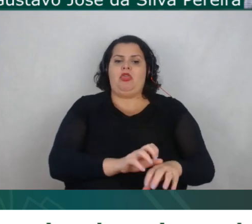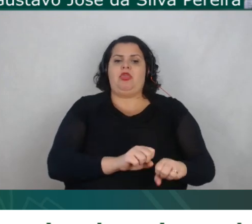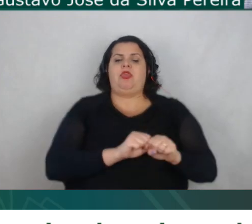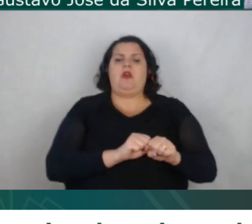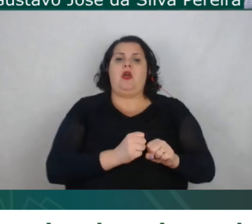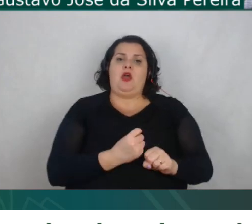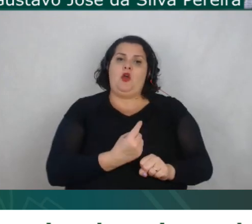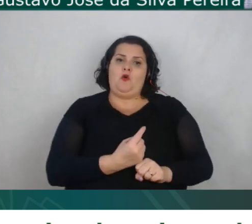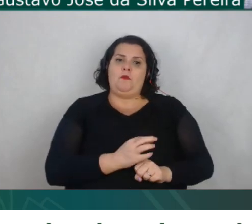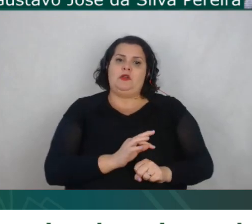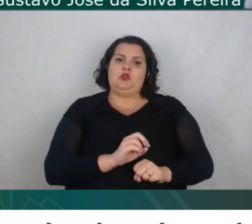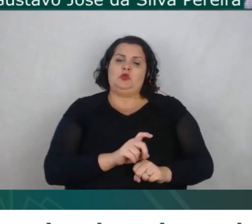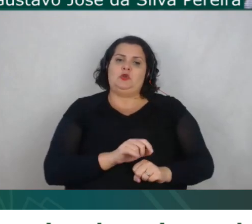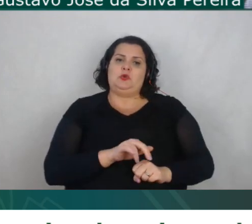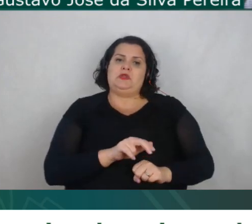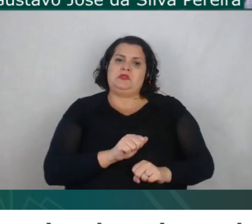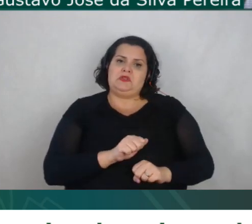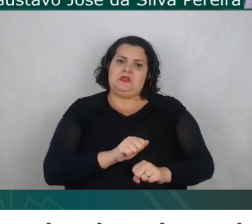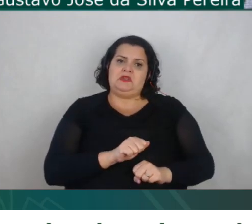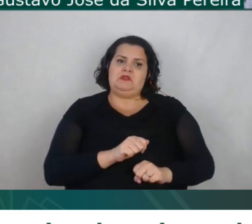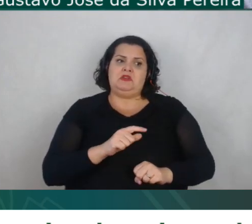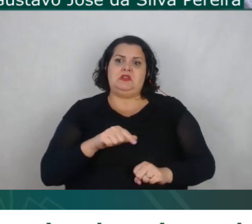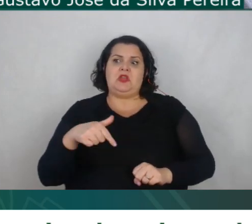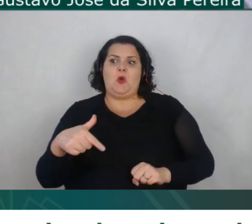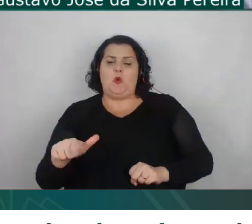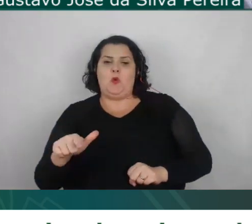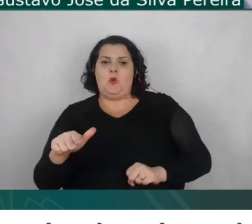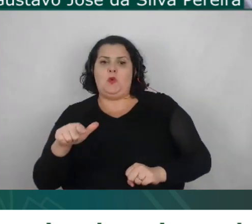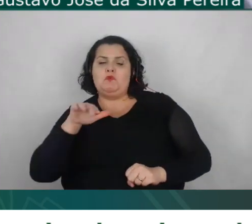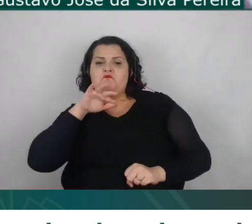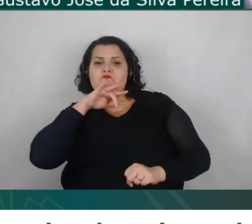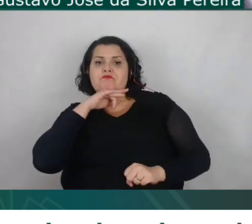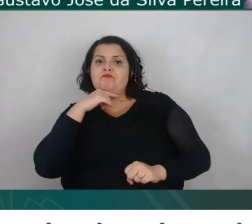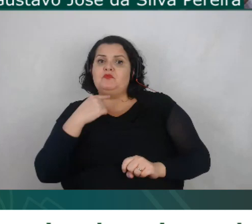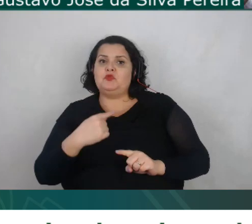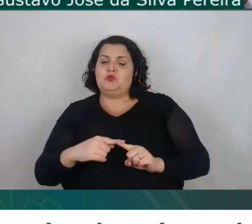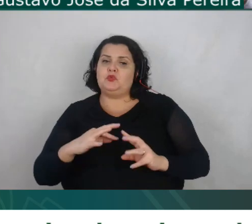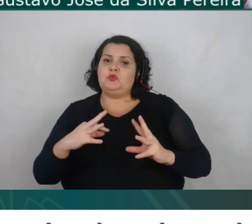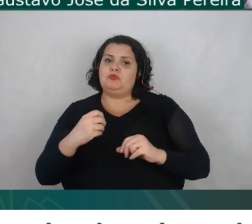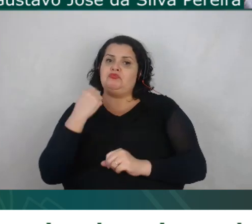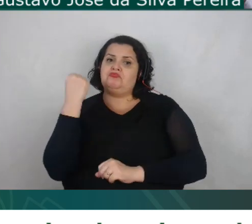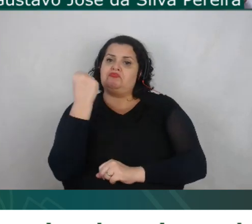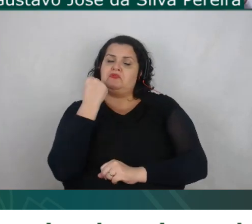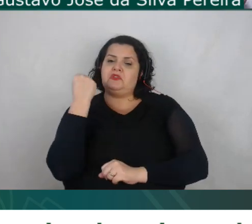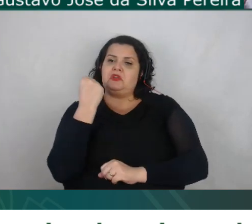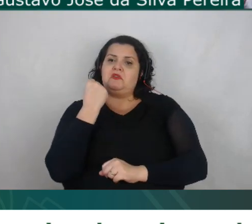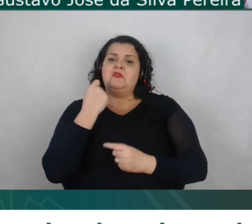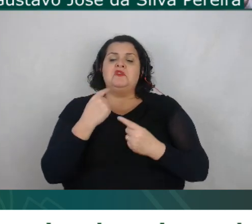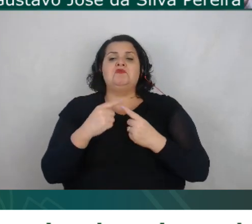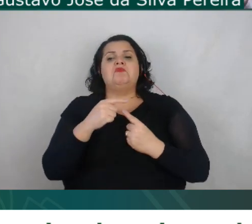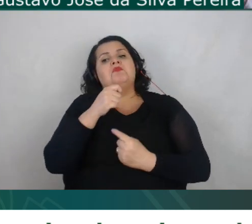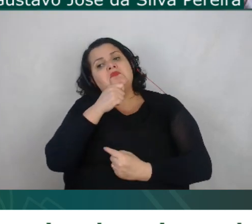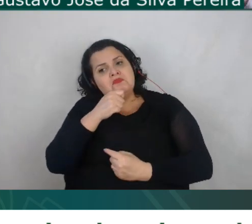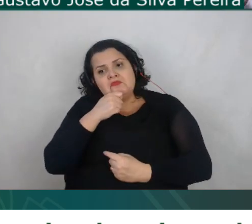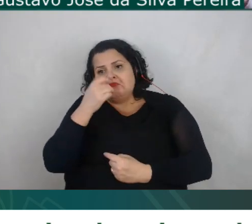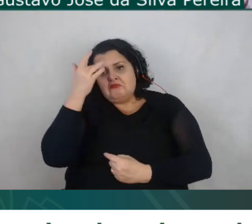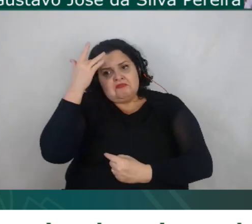interação tão complexa como a gente sabe que acontece nos pacientes. E que não se sabe realmente